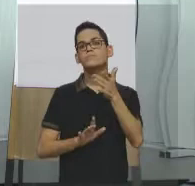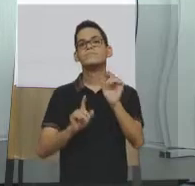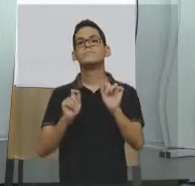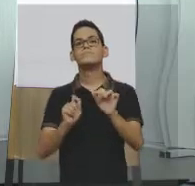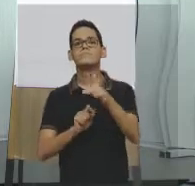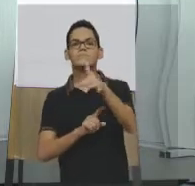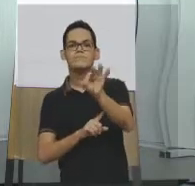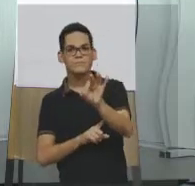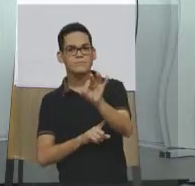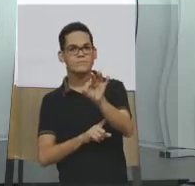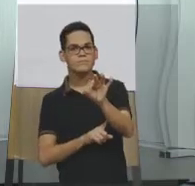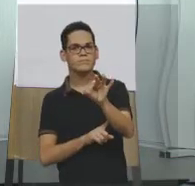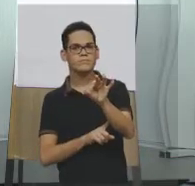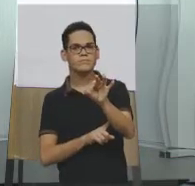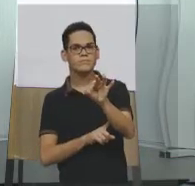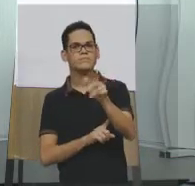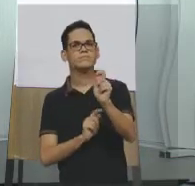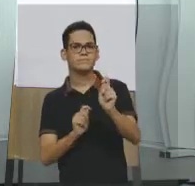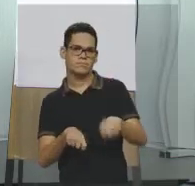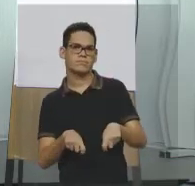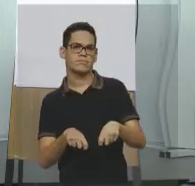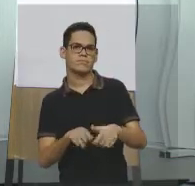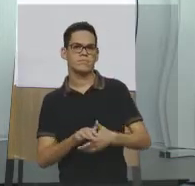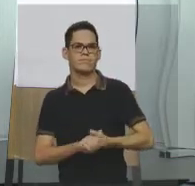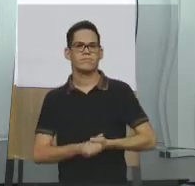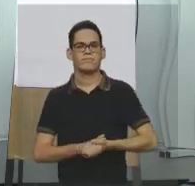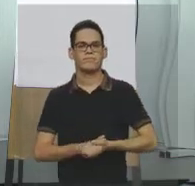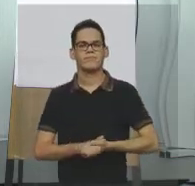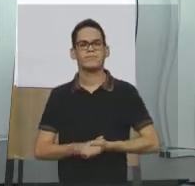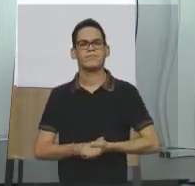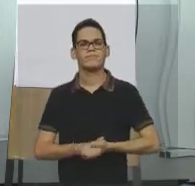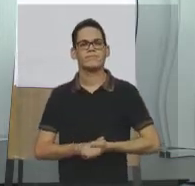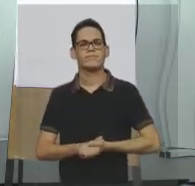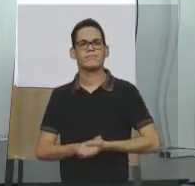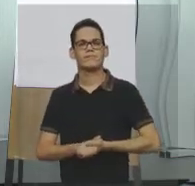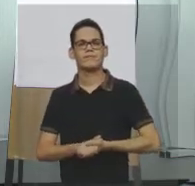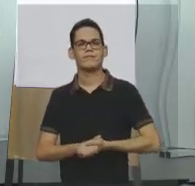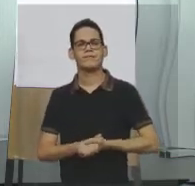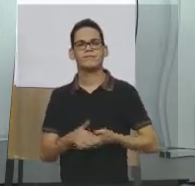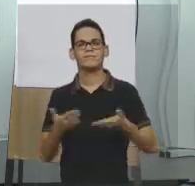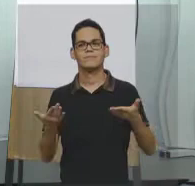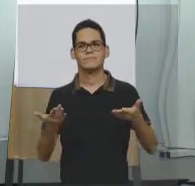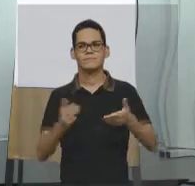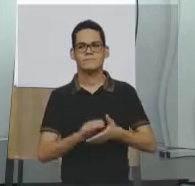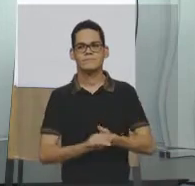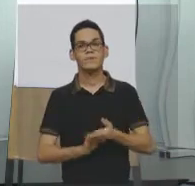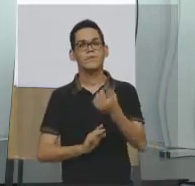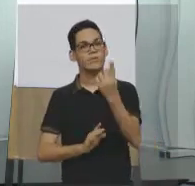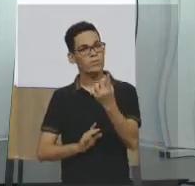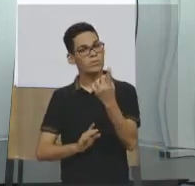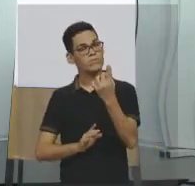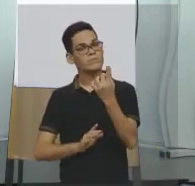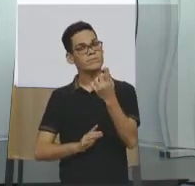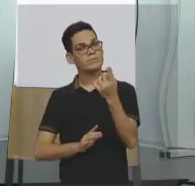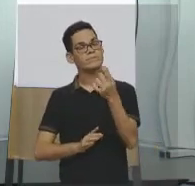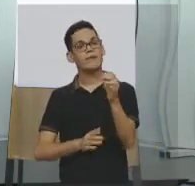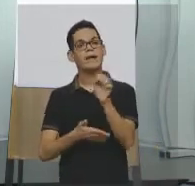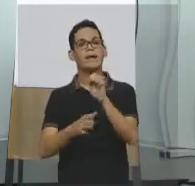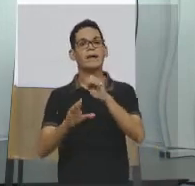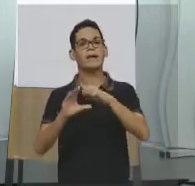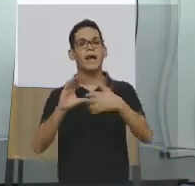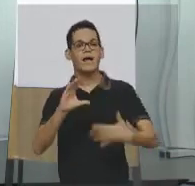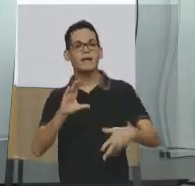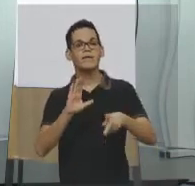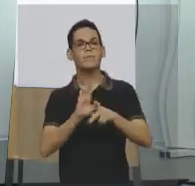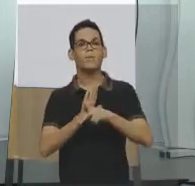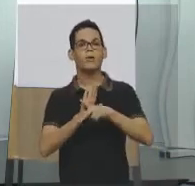até 10 é possível dentro da nossa realidade. Então, uma das coisas que determina a